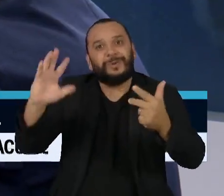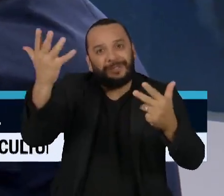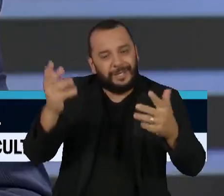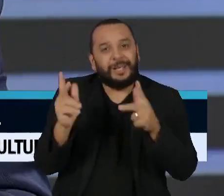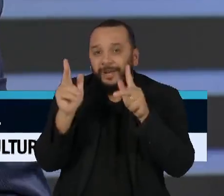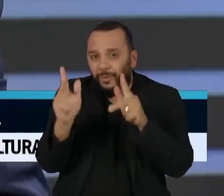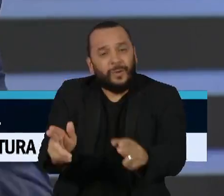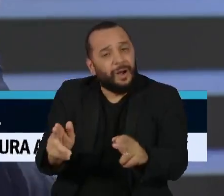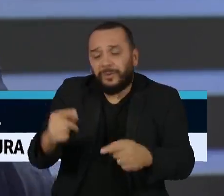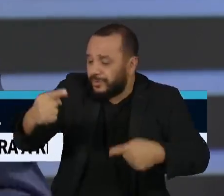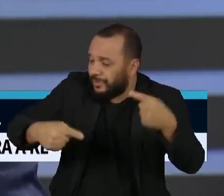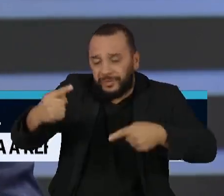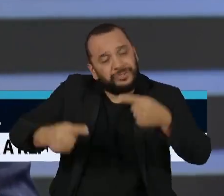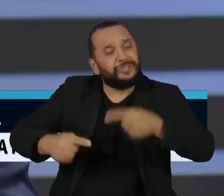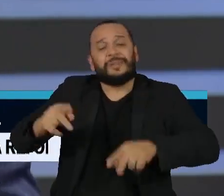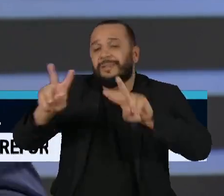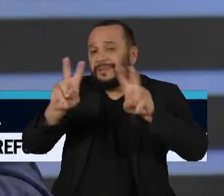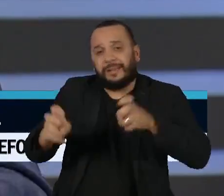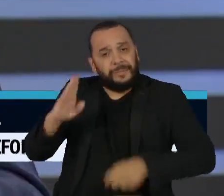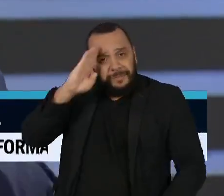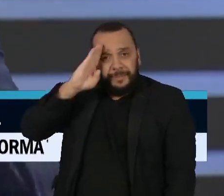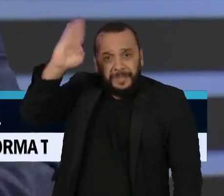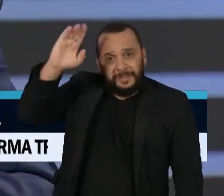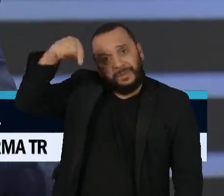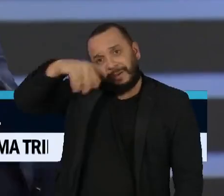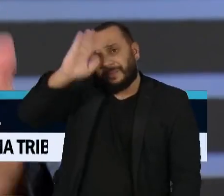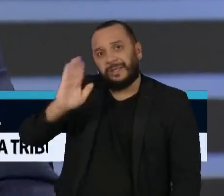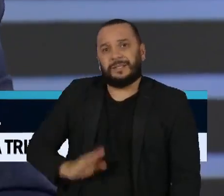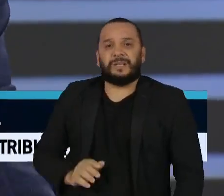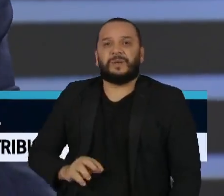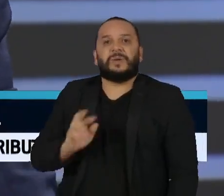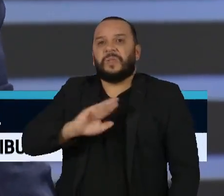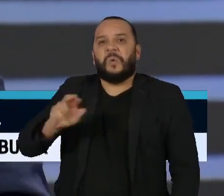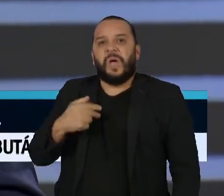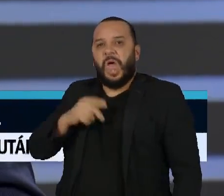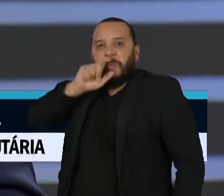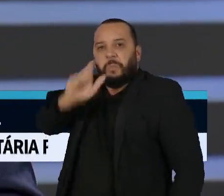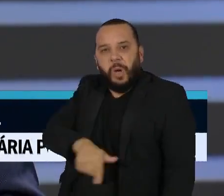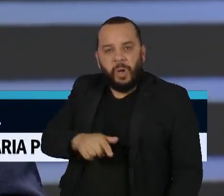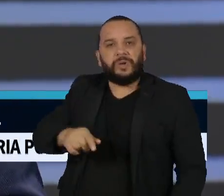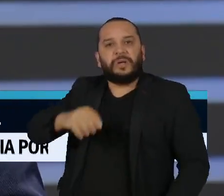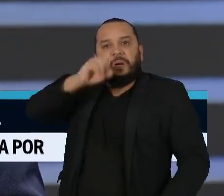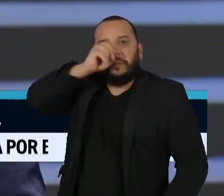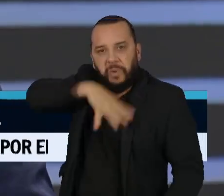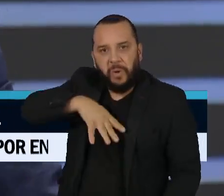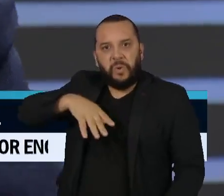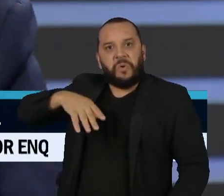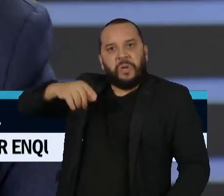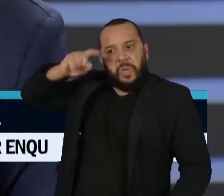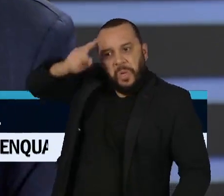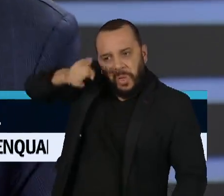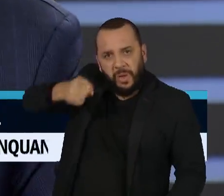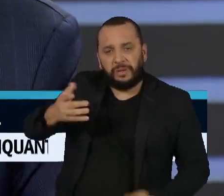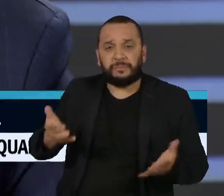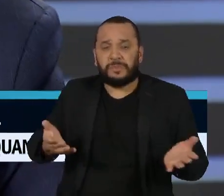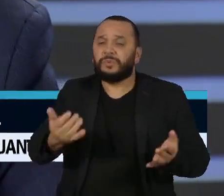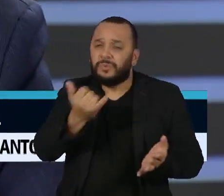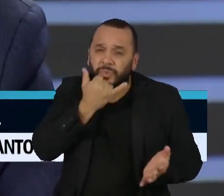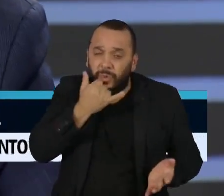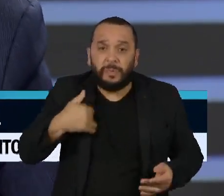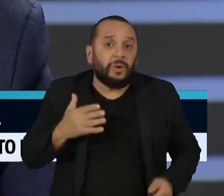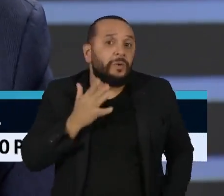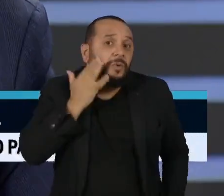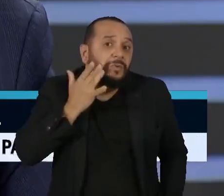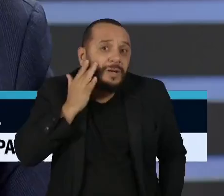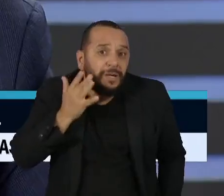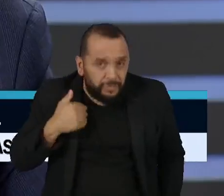questões centrais do Brasil. Política discutir. E não na base do xingamento e da agressão que o governador de São Paulo, que foi recebido na reunião